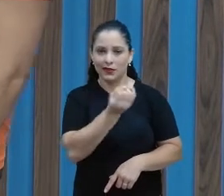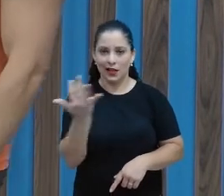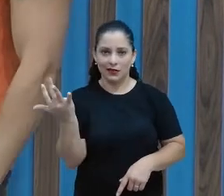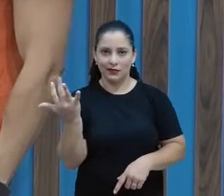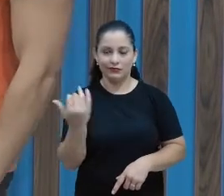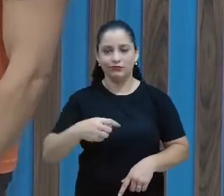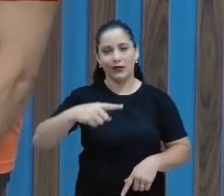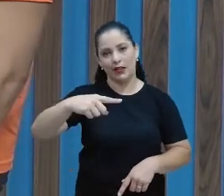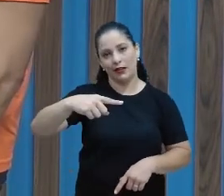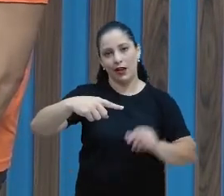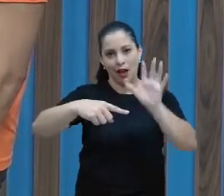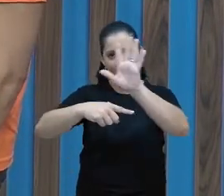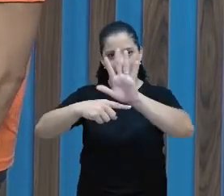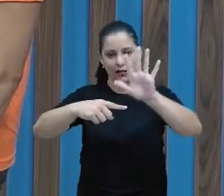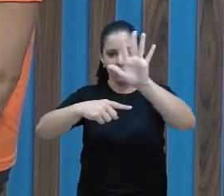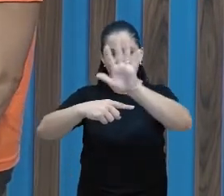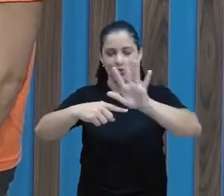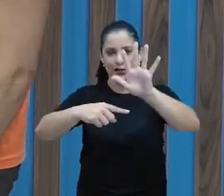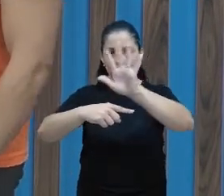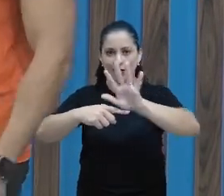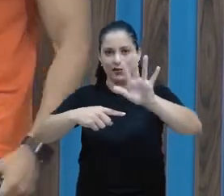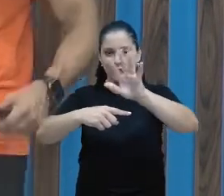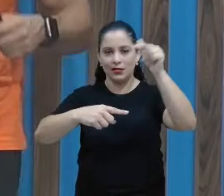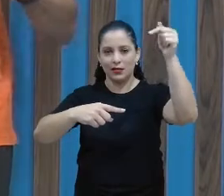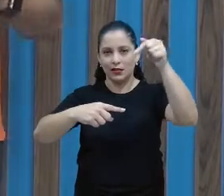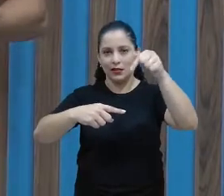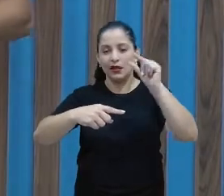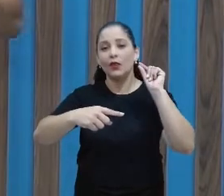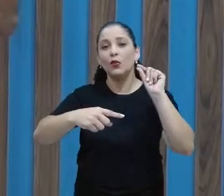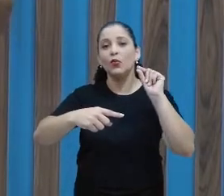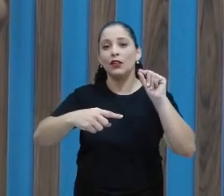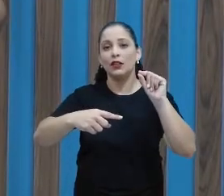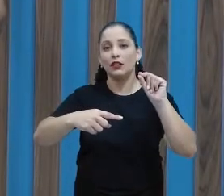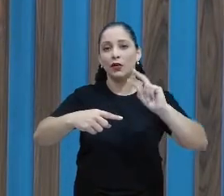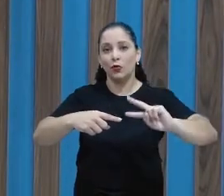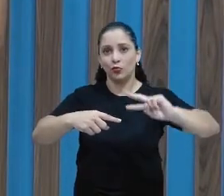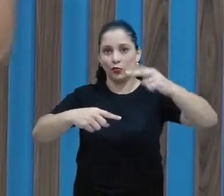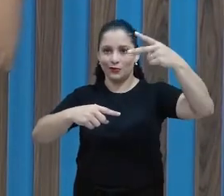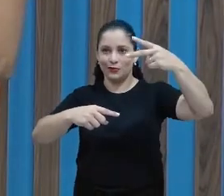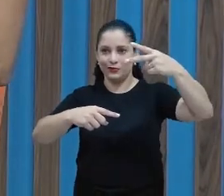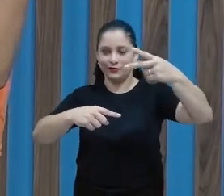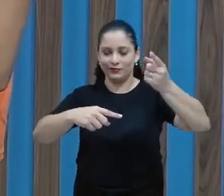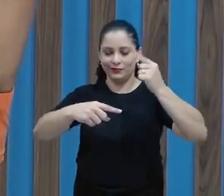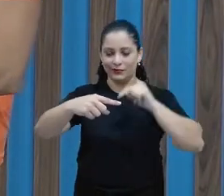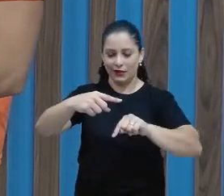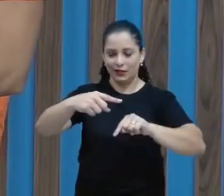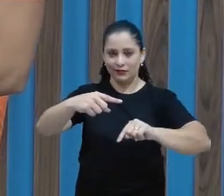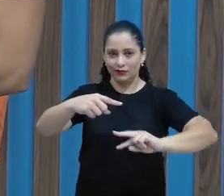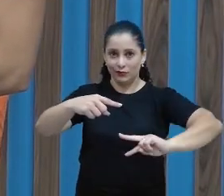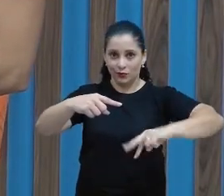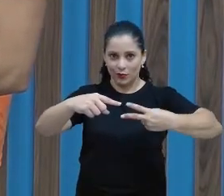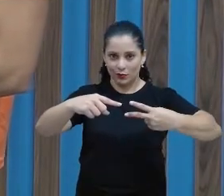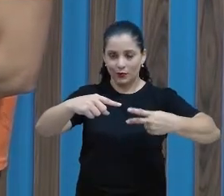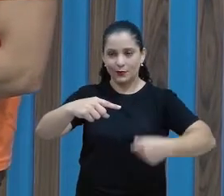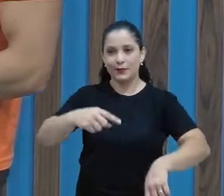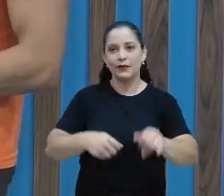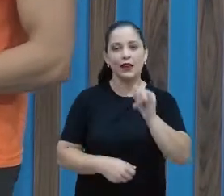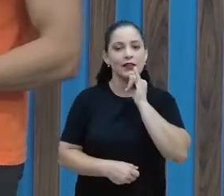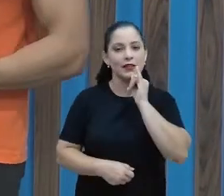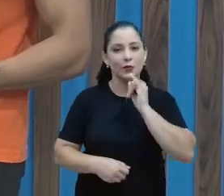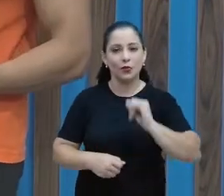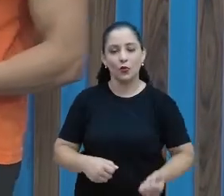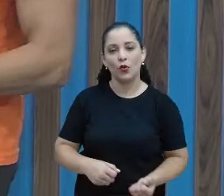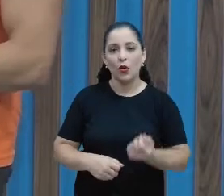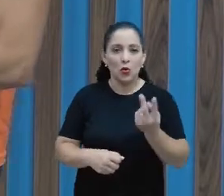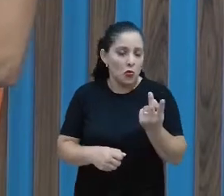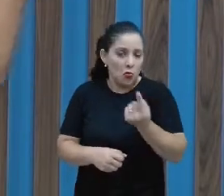No numerador, o valor que vai estar no denominador vai ser o seu dobro, tá? Então, ó, o dobro de 1 é